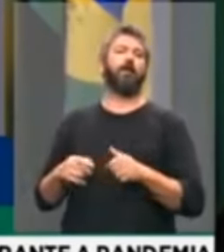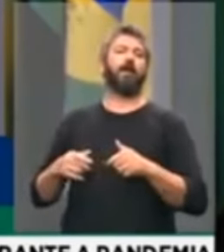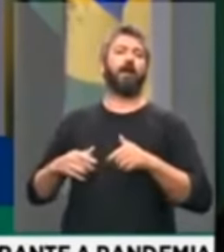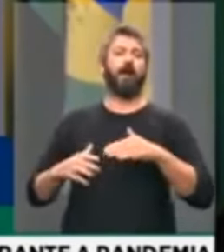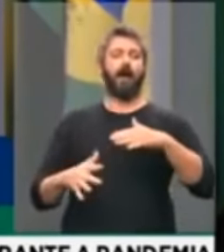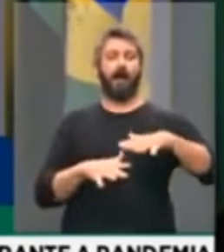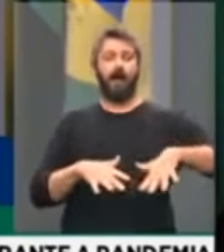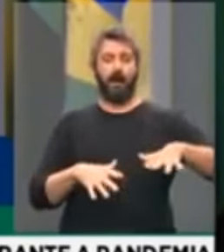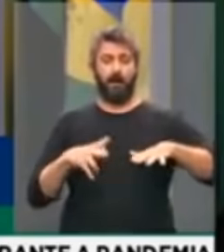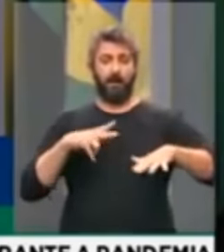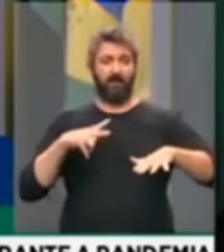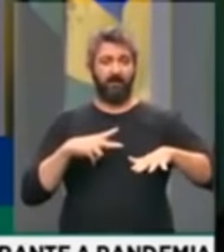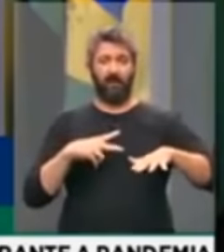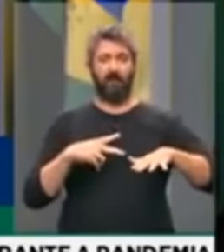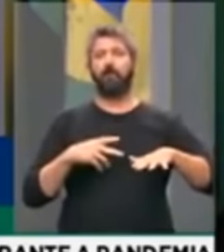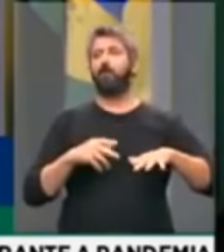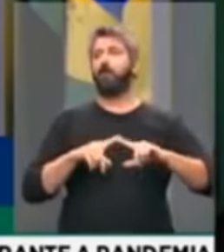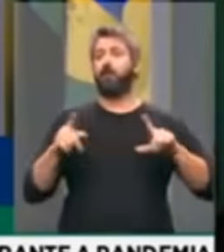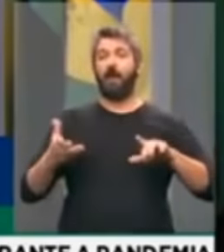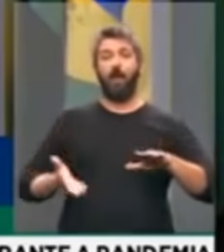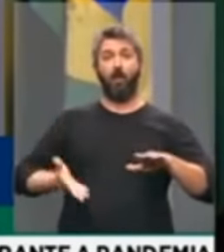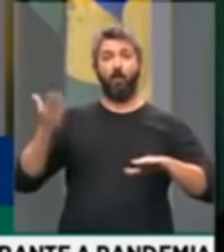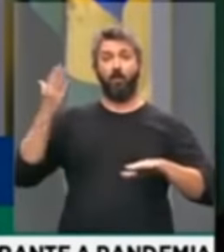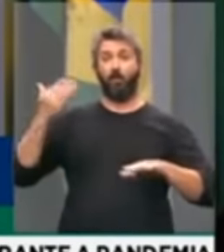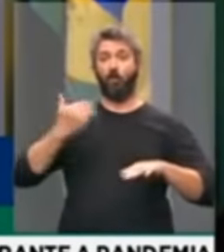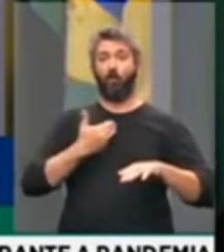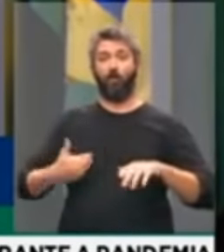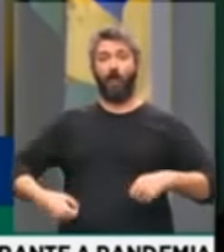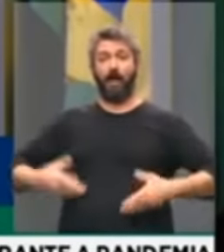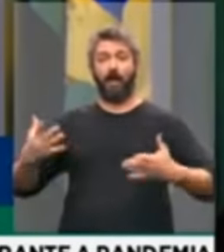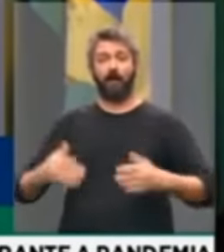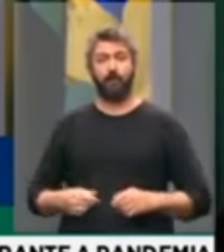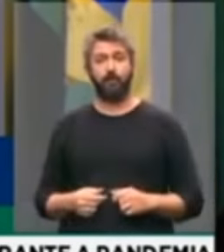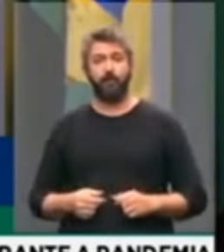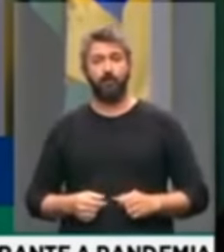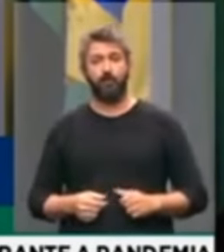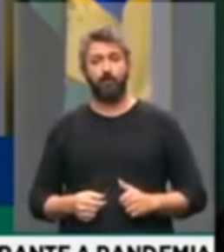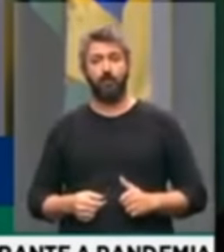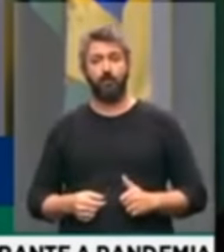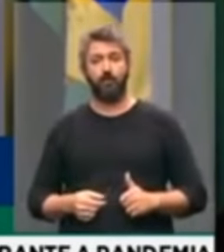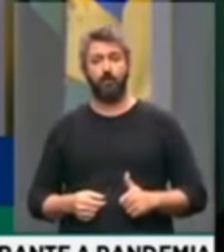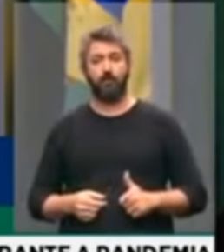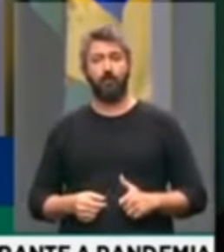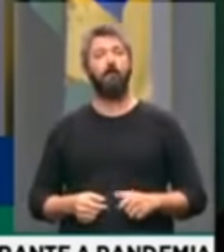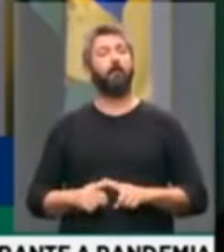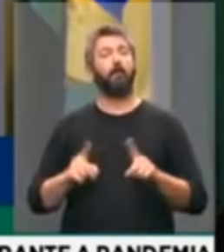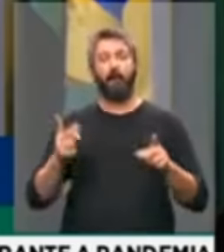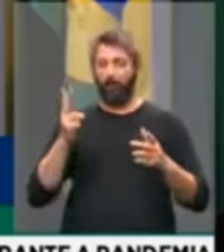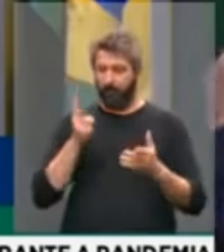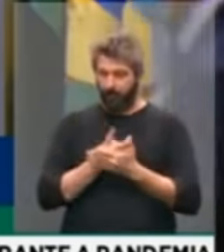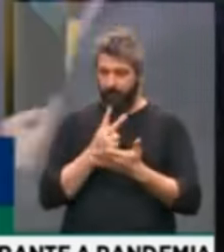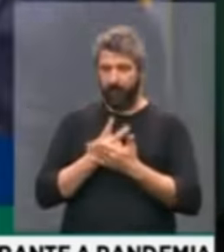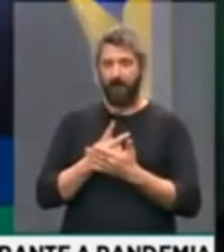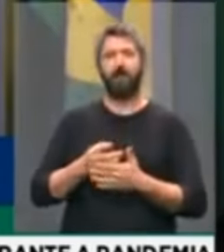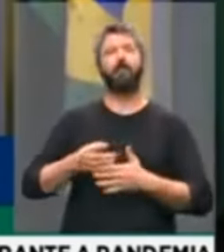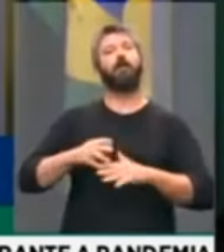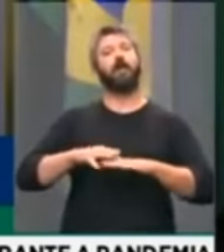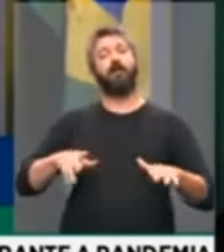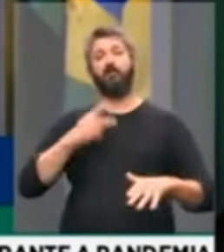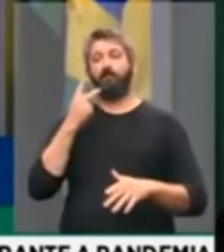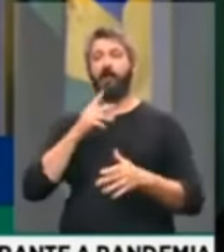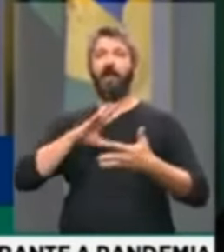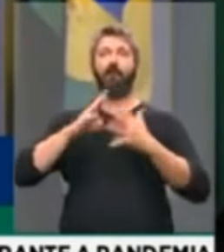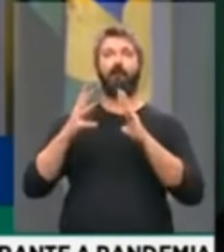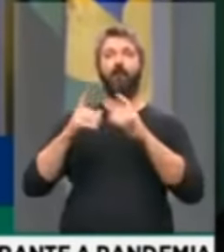na iniciativa privada nos últimos dez anos mas aumentou com os gastos públicos ah e ainda assim sempre que se fala de